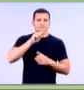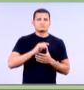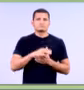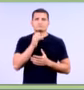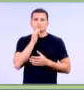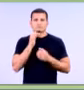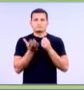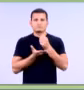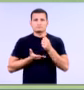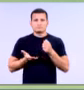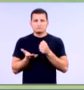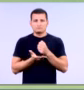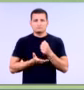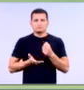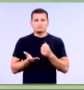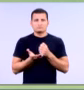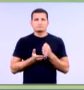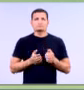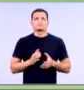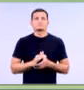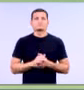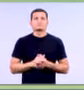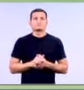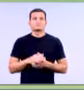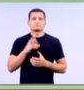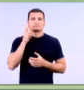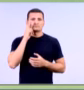exemplo básico. Quando a gente vai